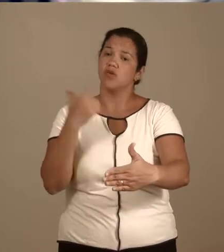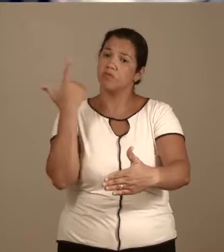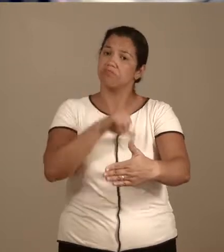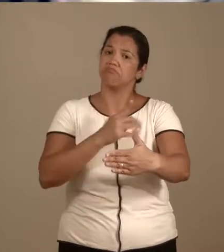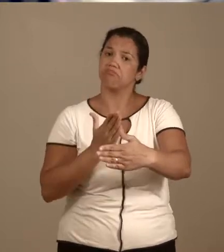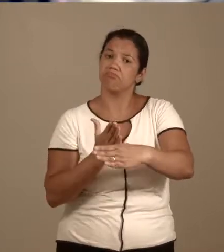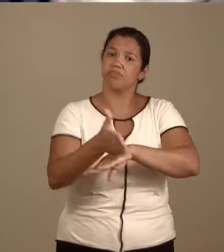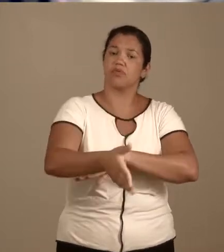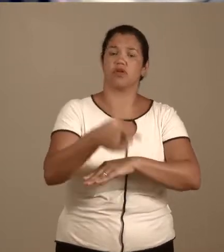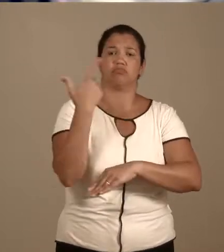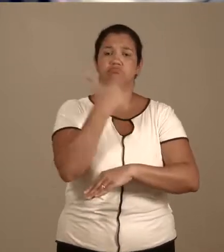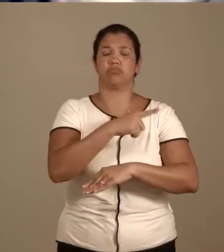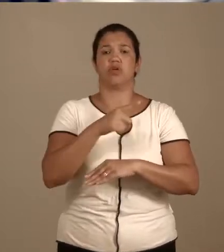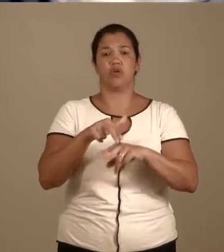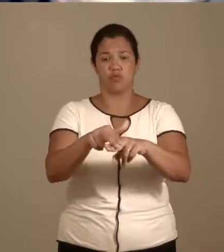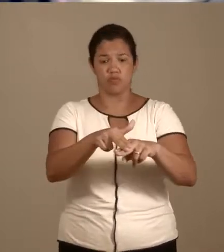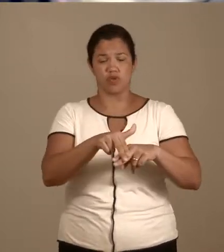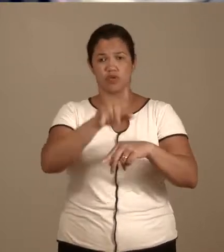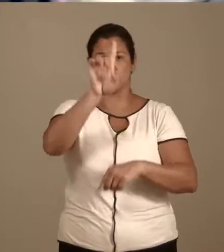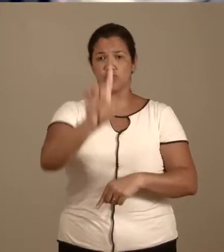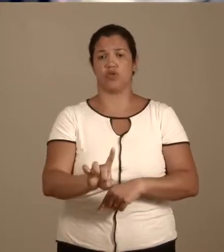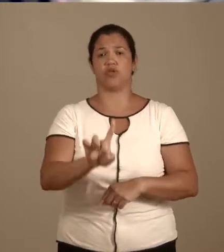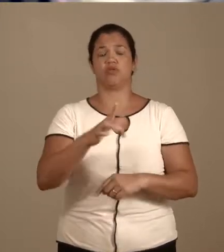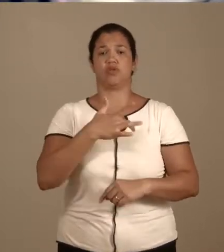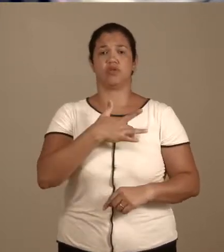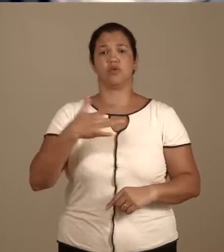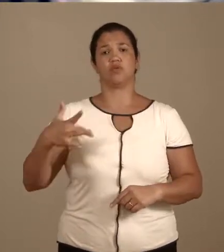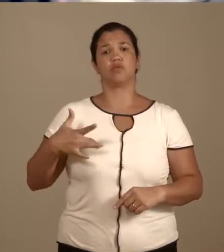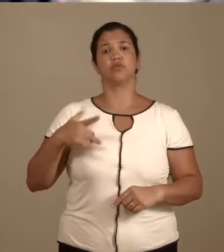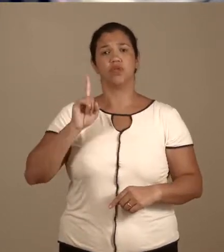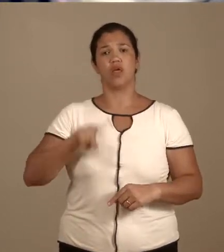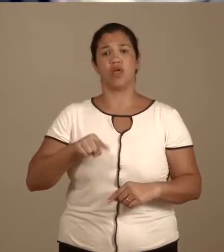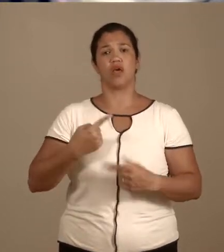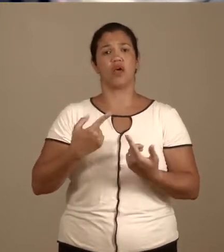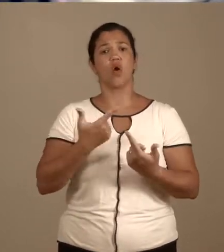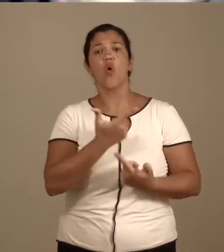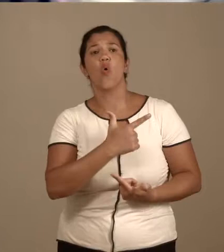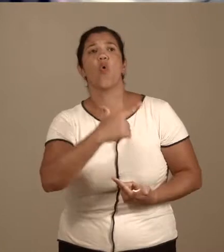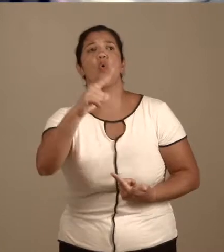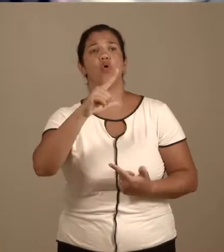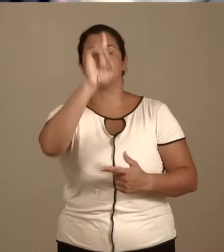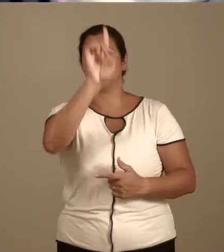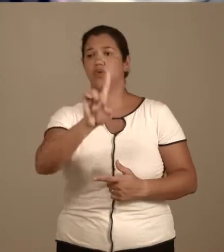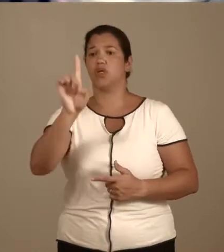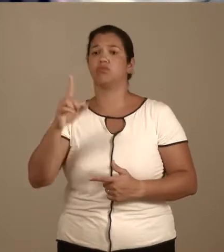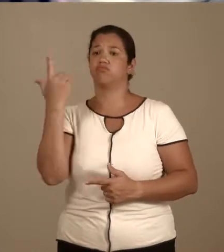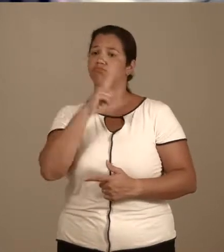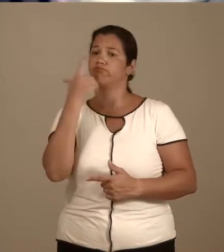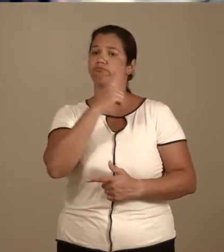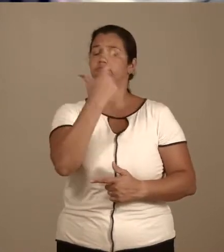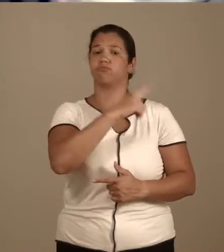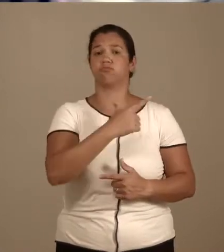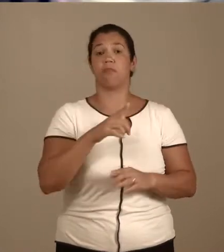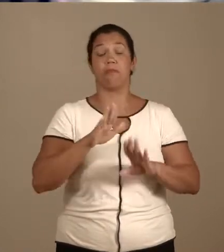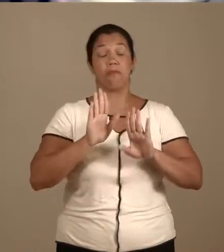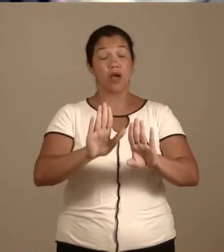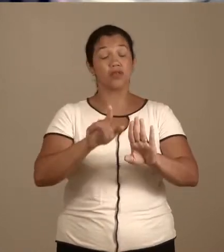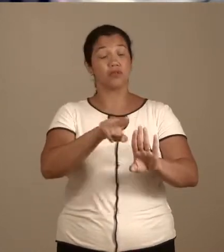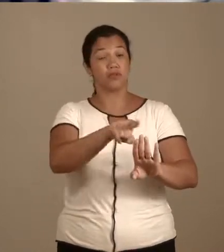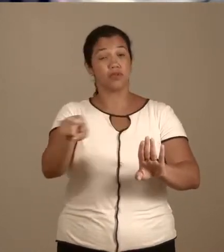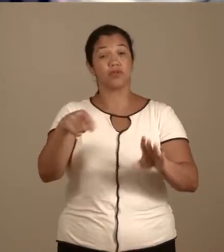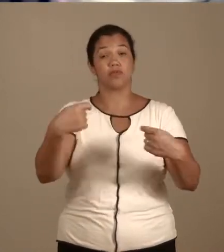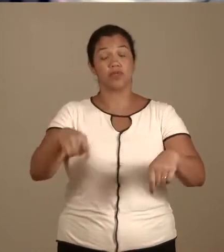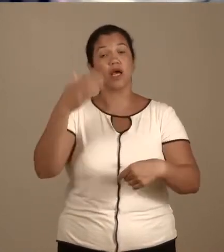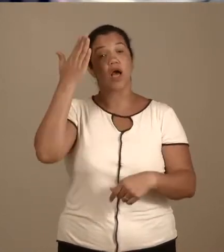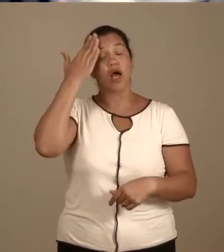e ganhe novamente, através do seu direito à saúde, o direito a todos os outros direitos também. Só que você tem que aprender